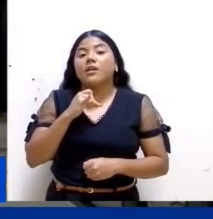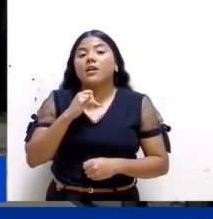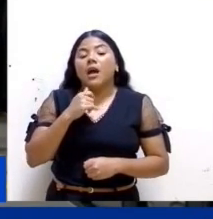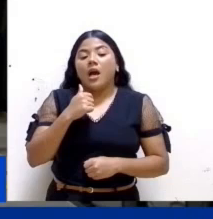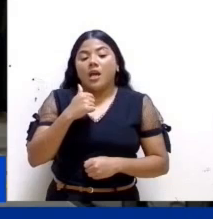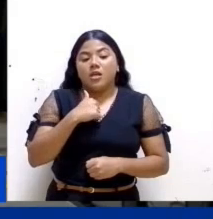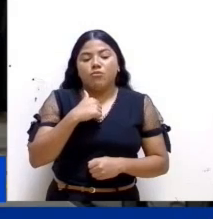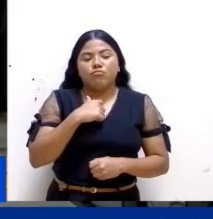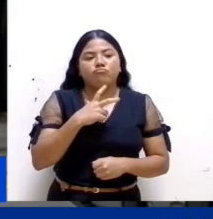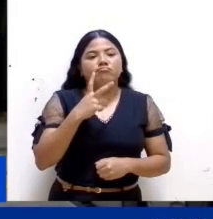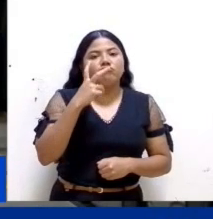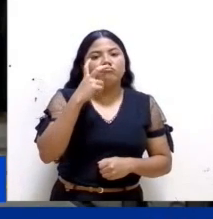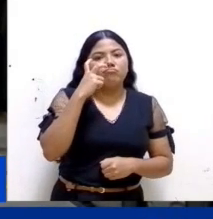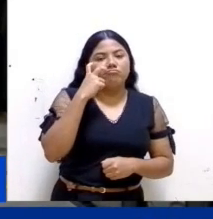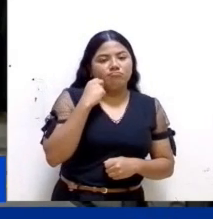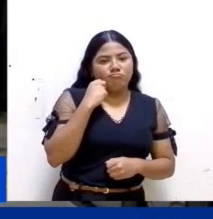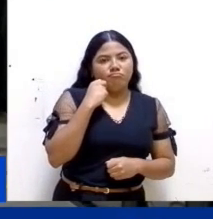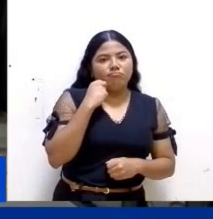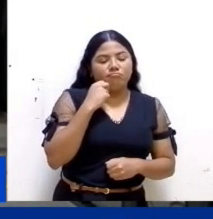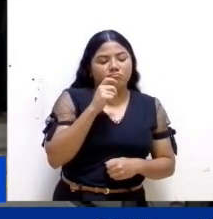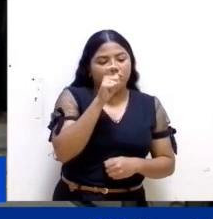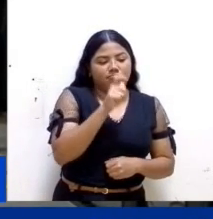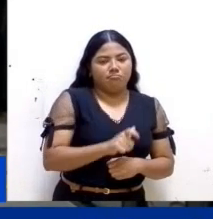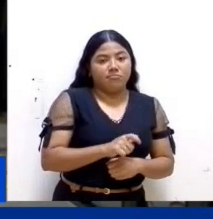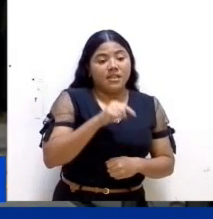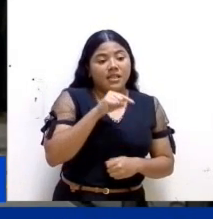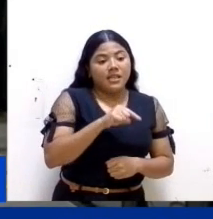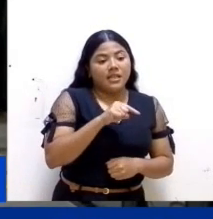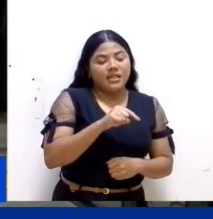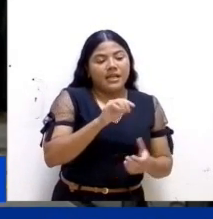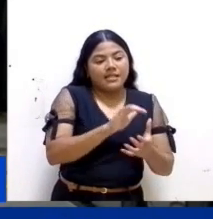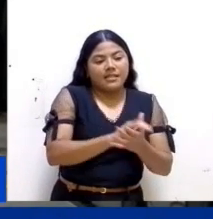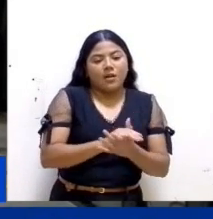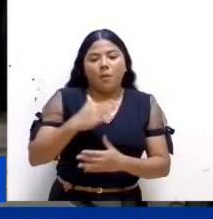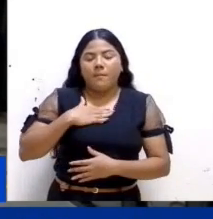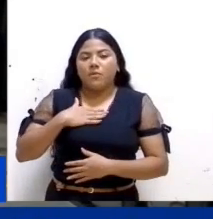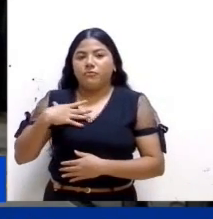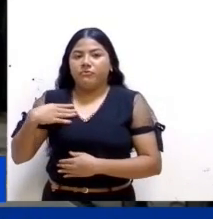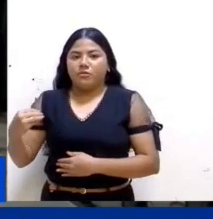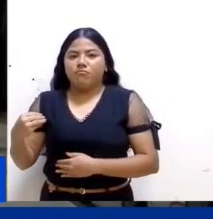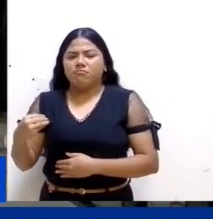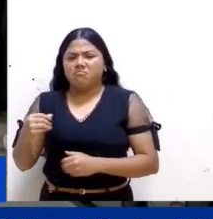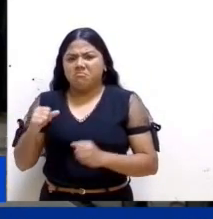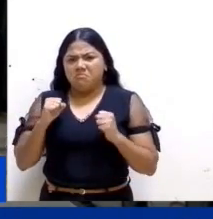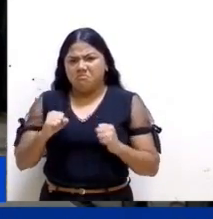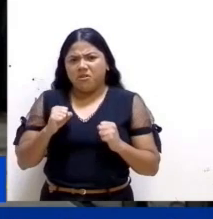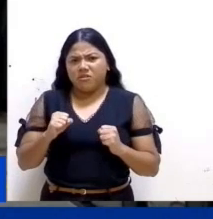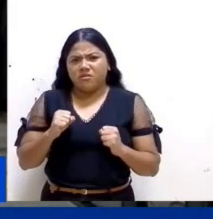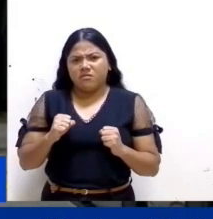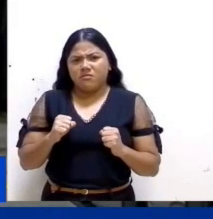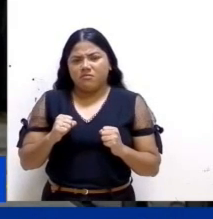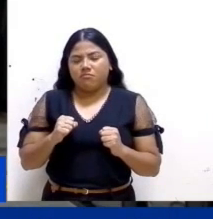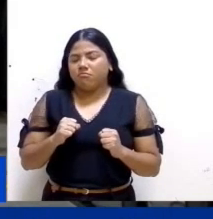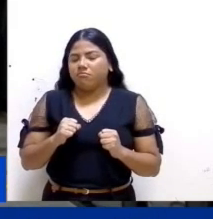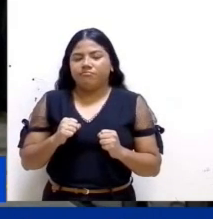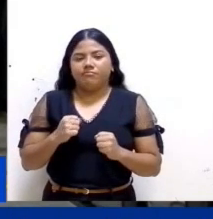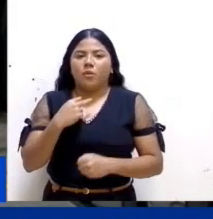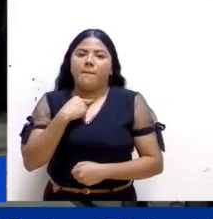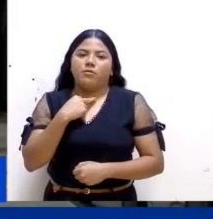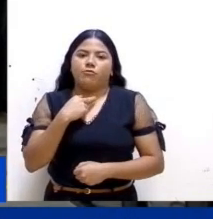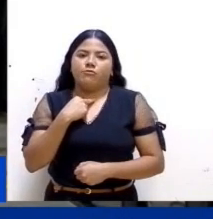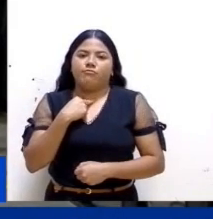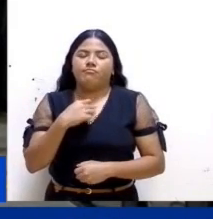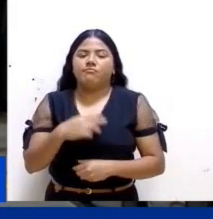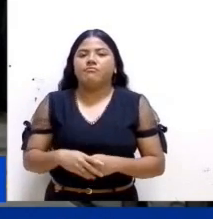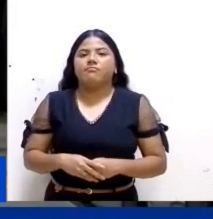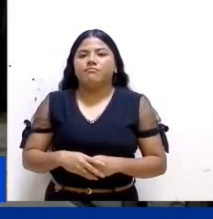adotante. É a mesma coisa, o legislador só quis reforçar. Não posso. Ah, meu pai adotou, eu